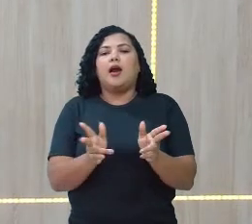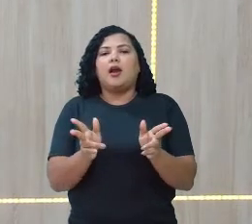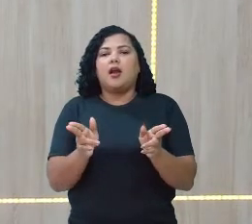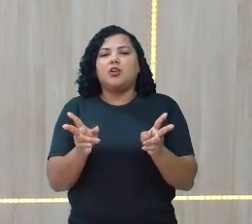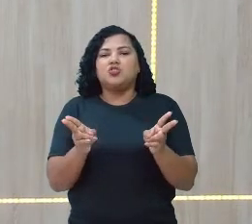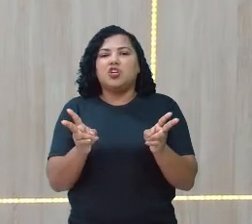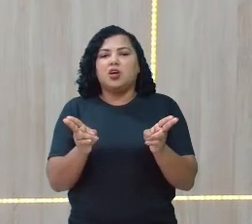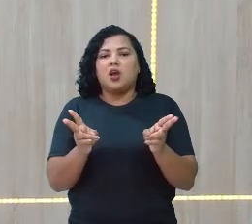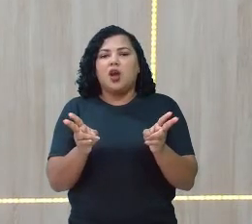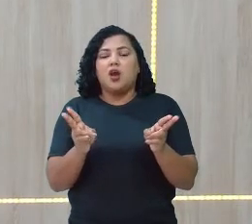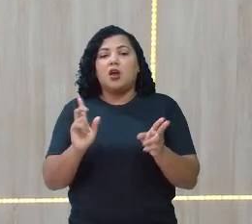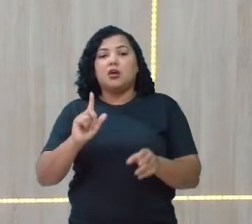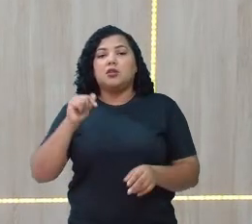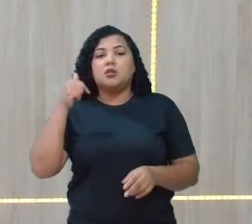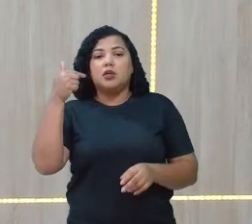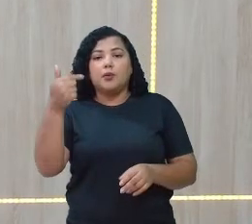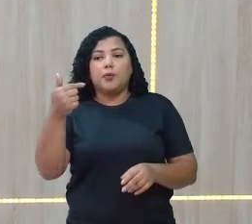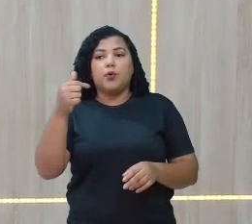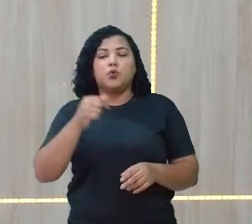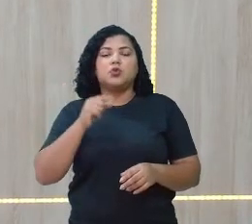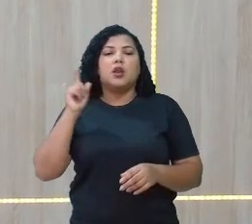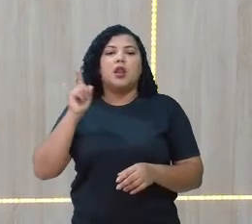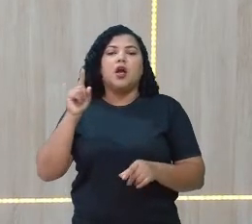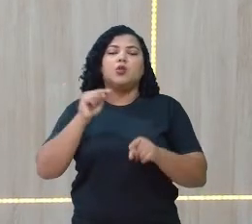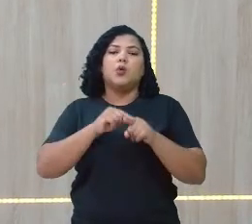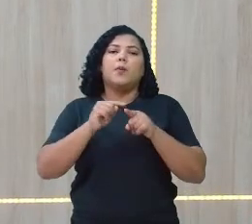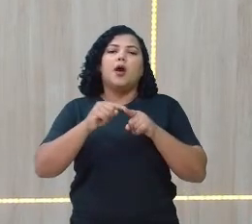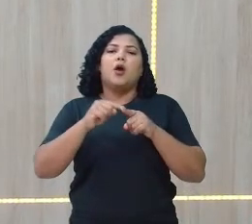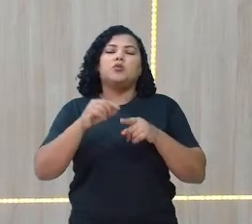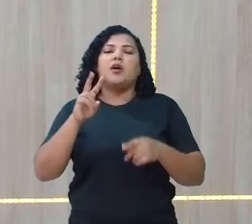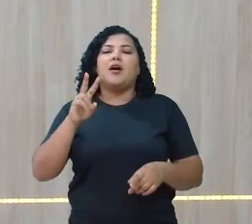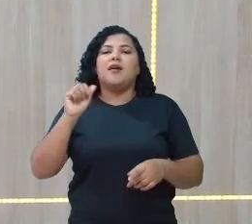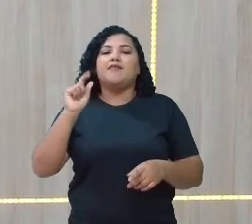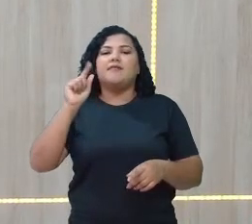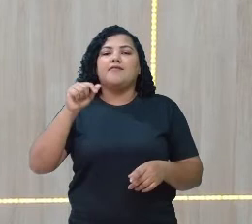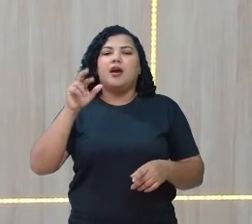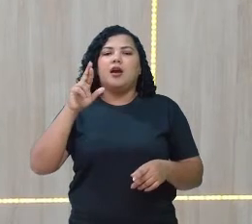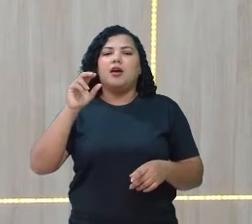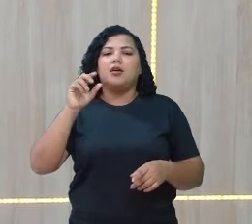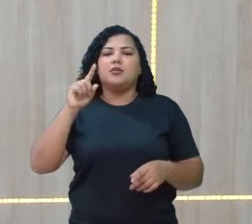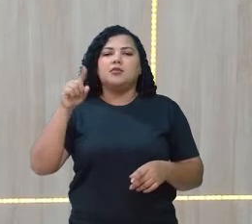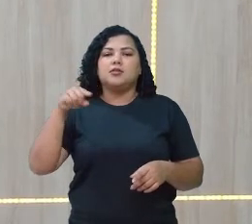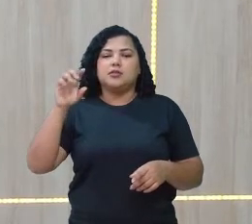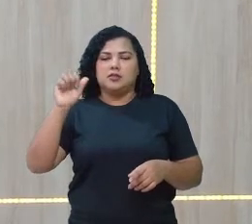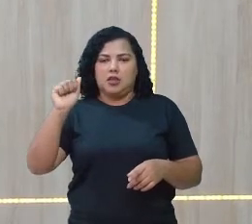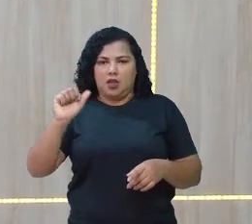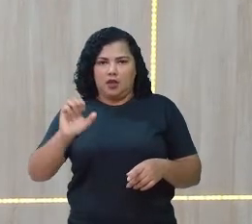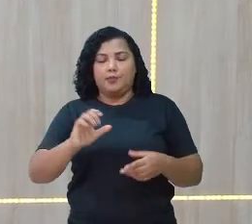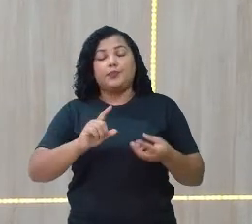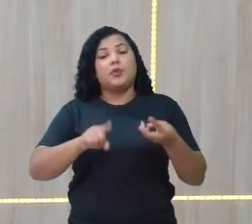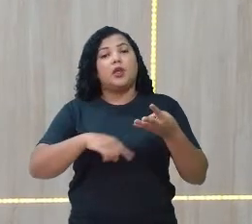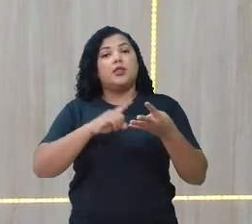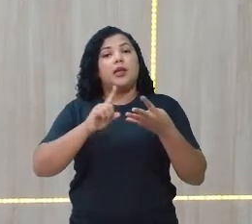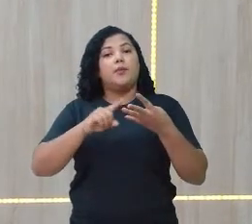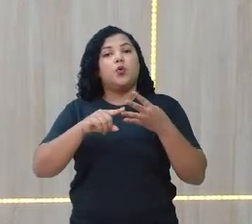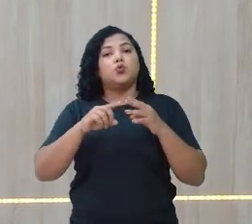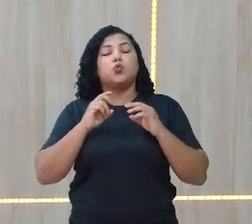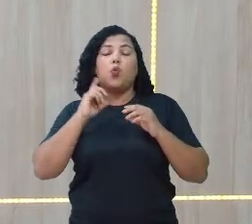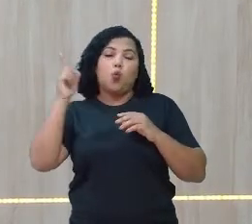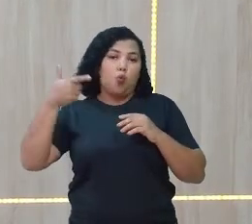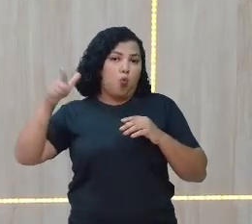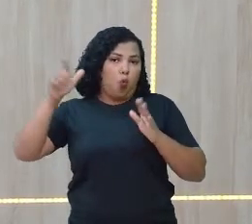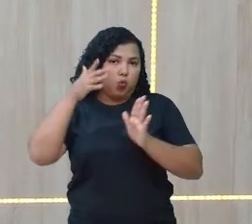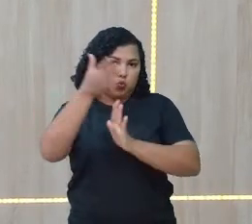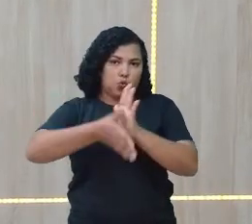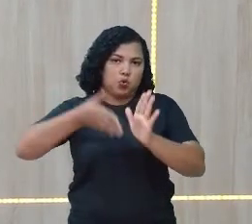destino final tendo o atual bairro da Várzea. E um pouquinho depois vai ter um outro trem que utilizava, né, o ramal que ia até ali